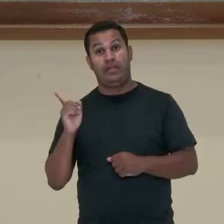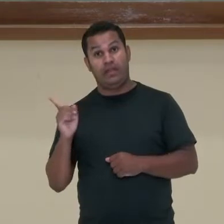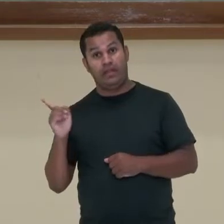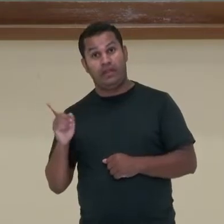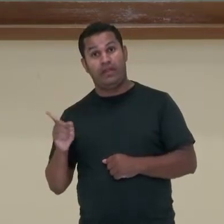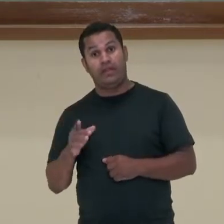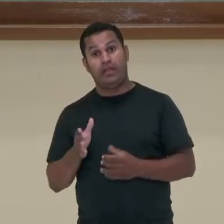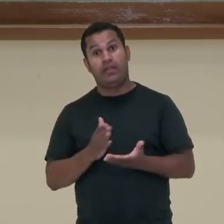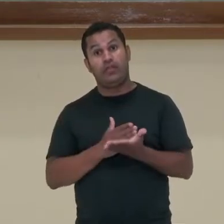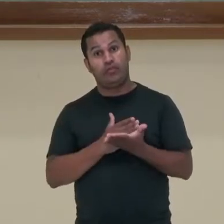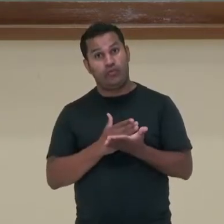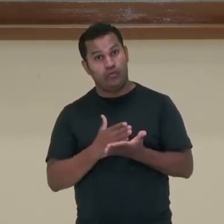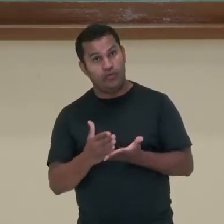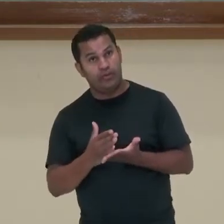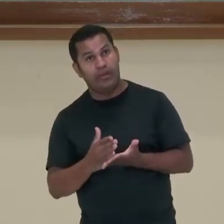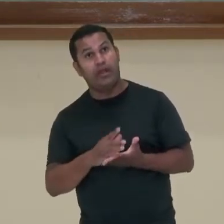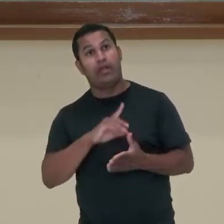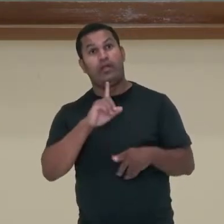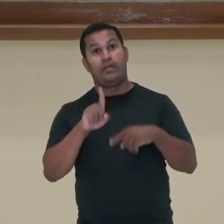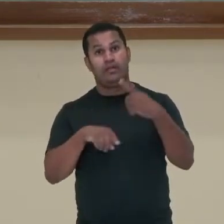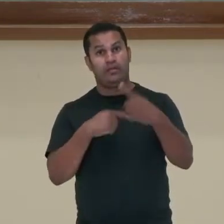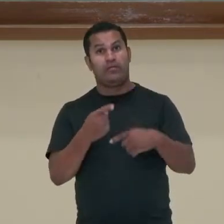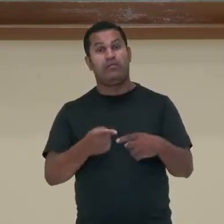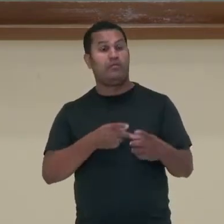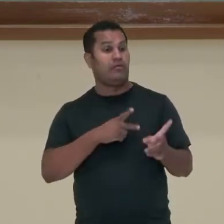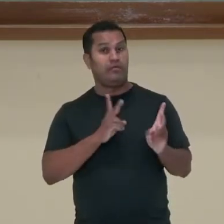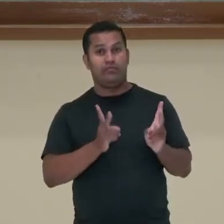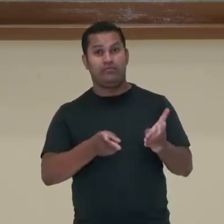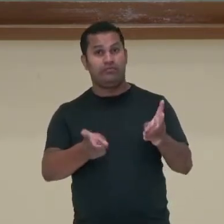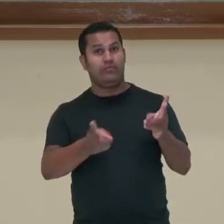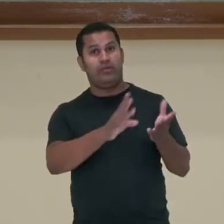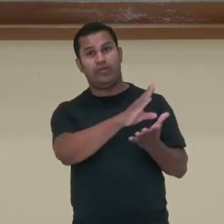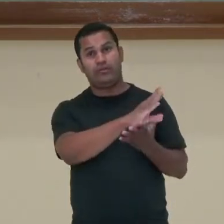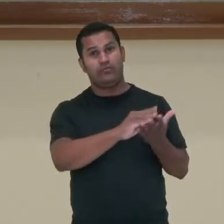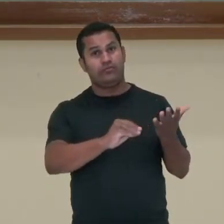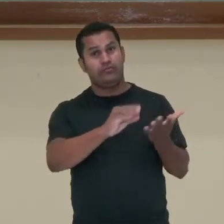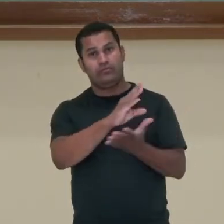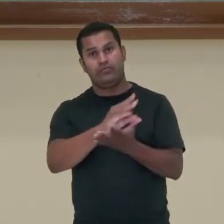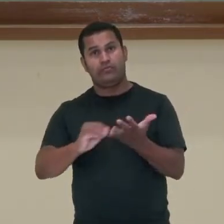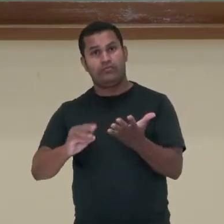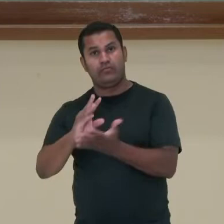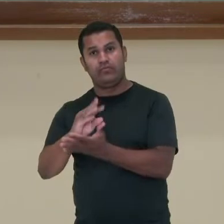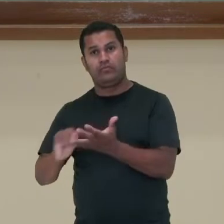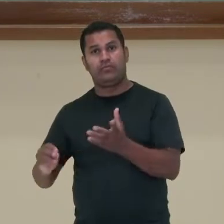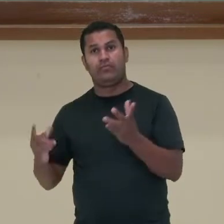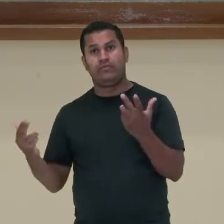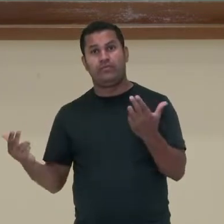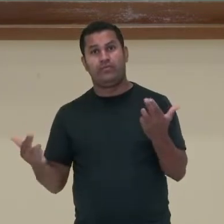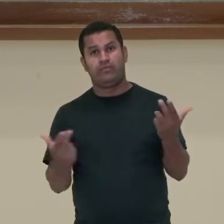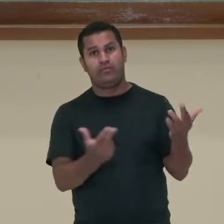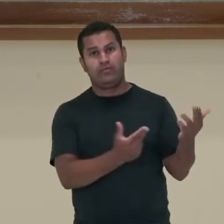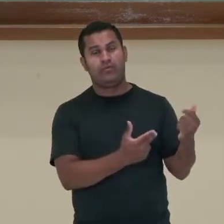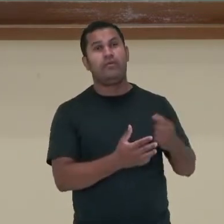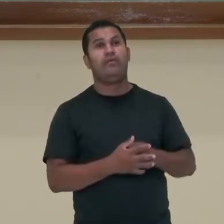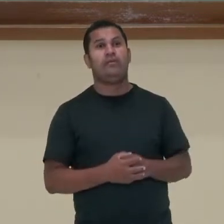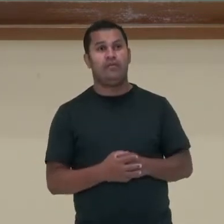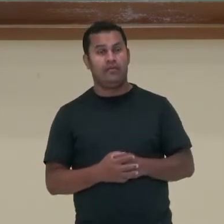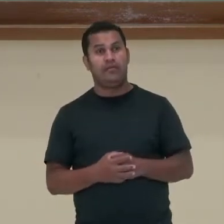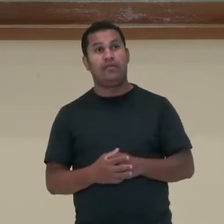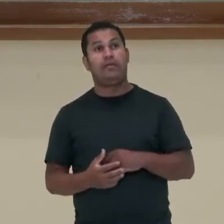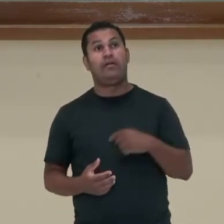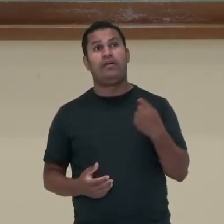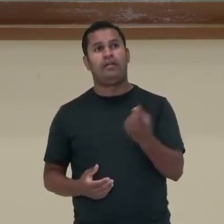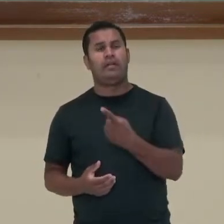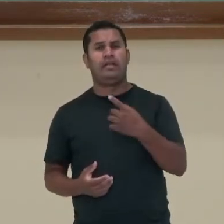da arte moderna pegou daquele caminho em diante e só seguiu o que eles começaram. Então, por exemplo, Van Gogh, ele começou o expressionismo. Se a gente